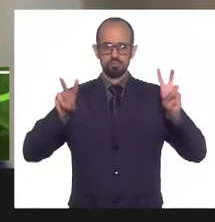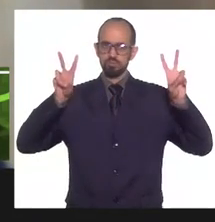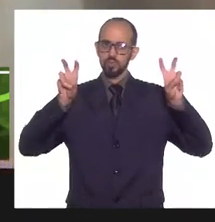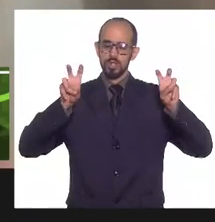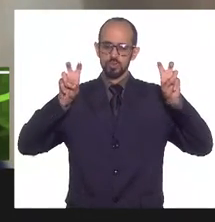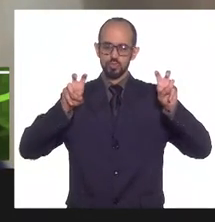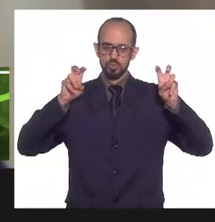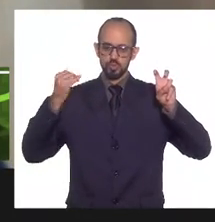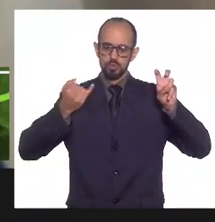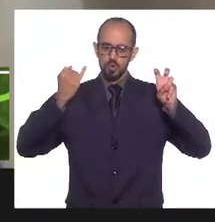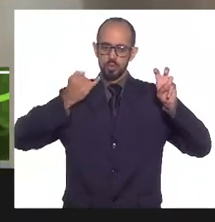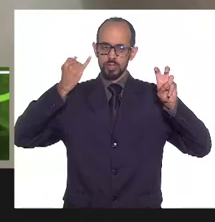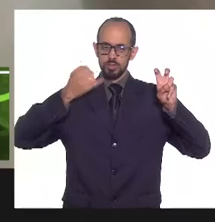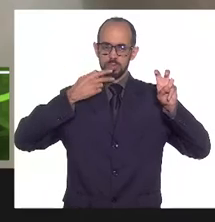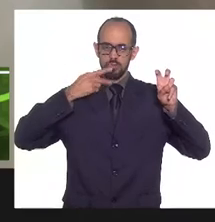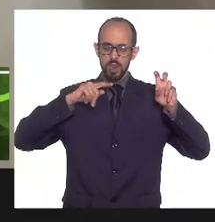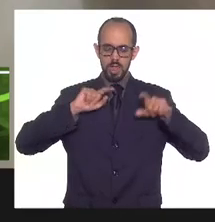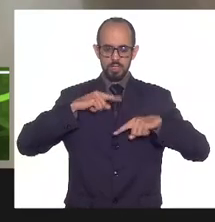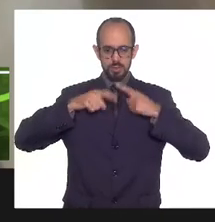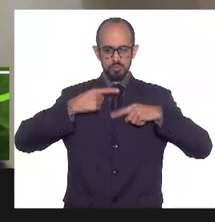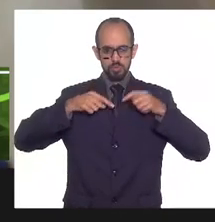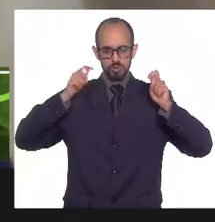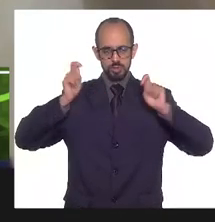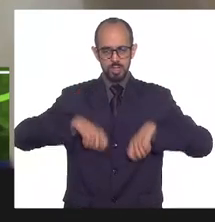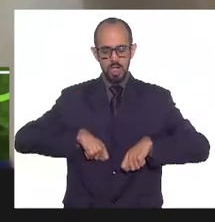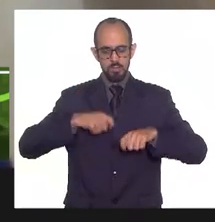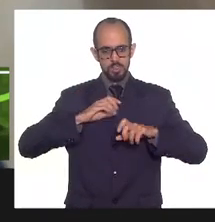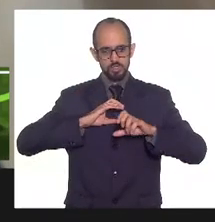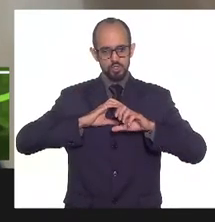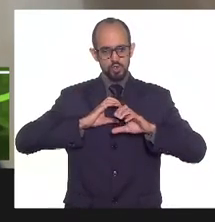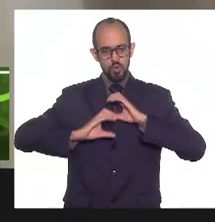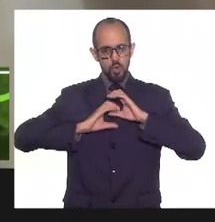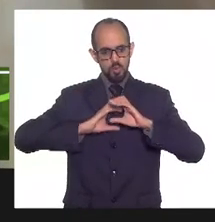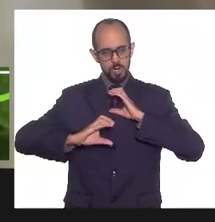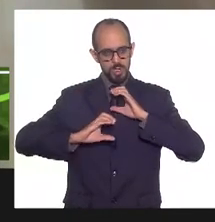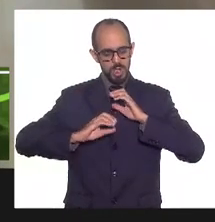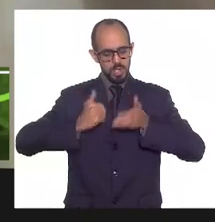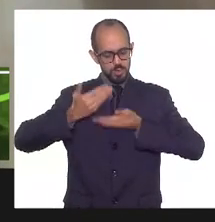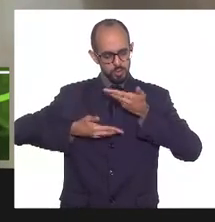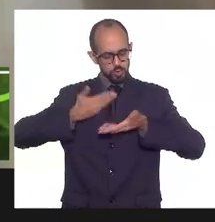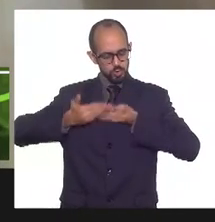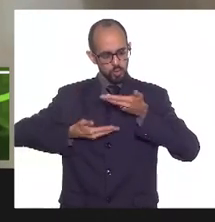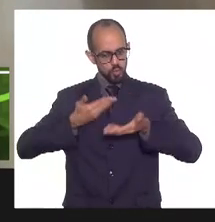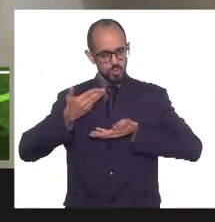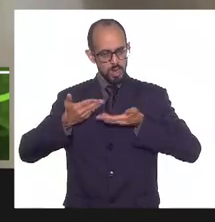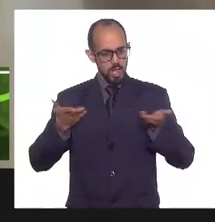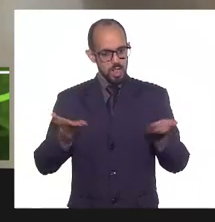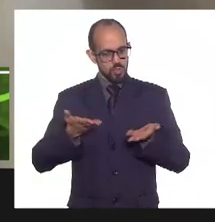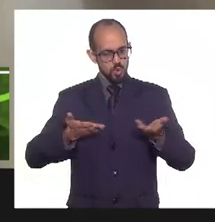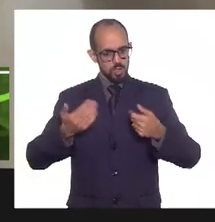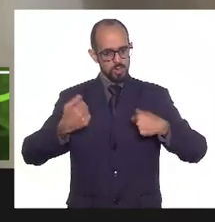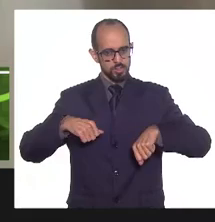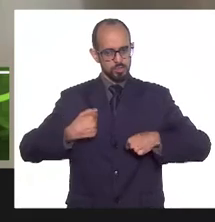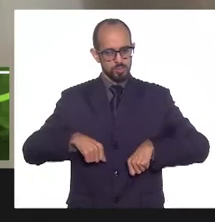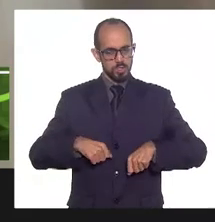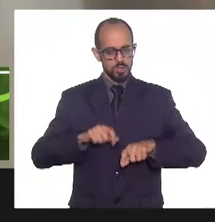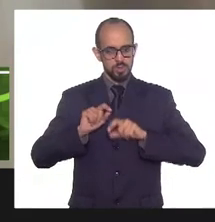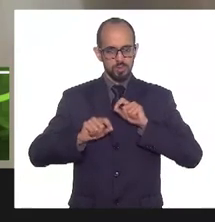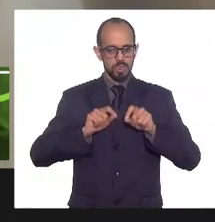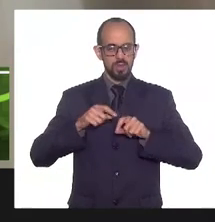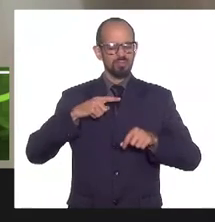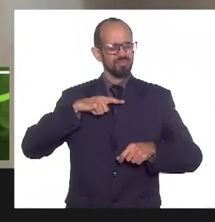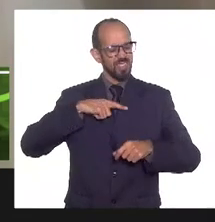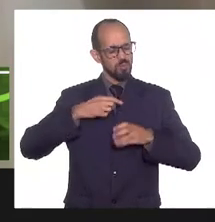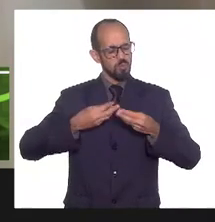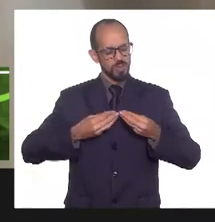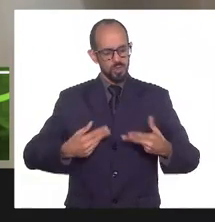importante para depois nós conseguirmos saber como nos comunicar como trocar agora estamos conhecendo teria muita coisa para falar